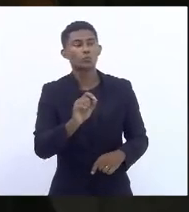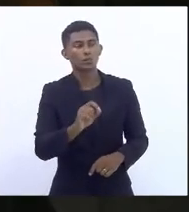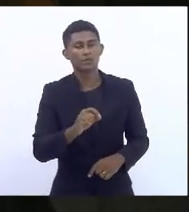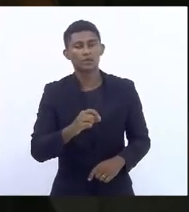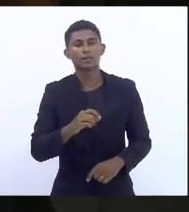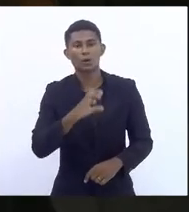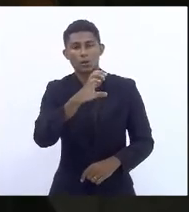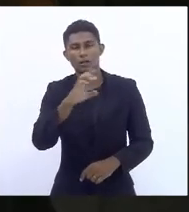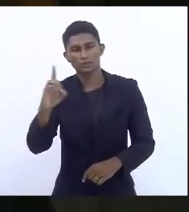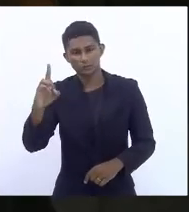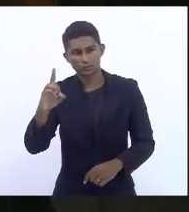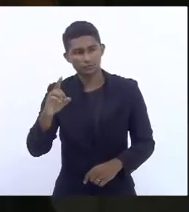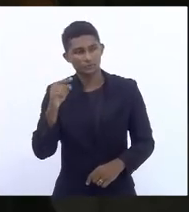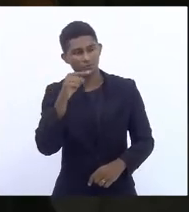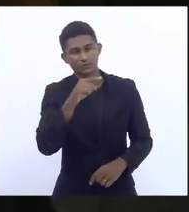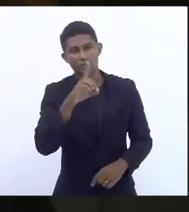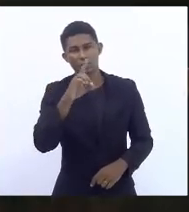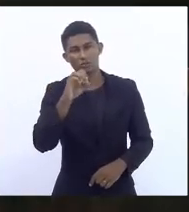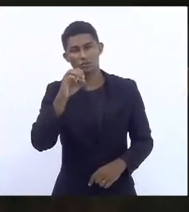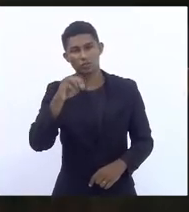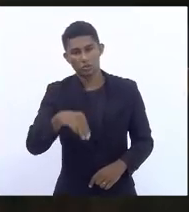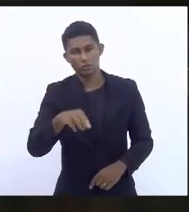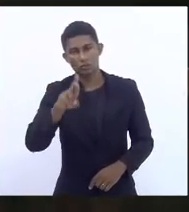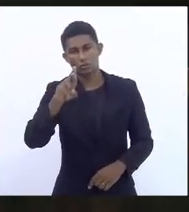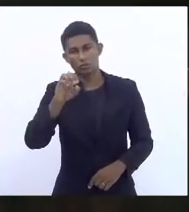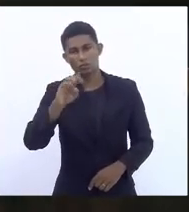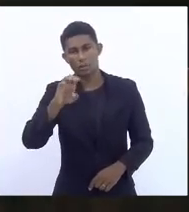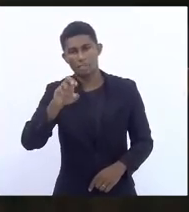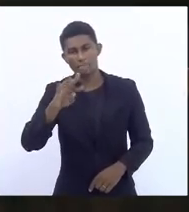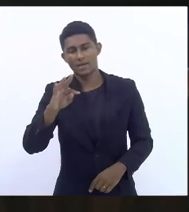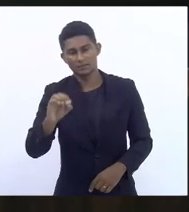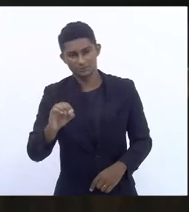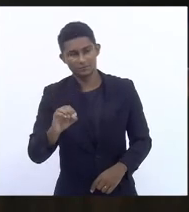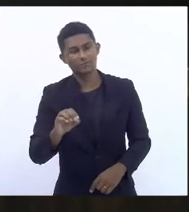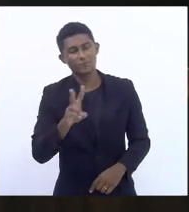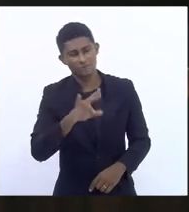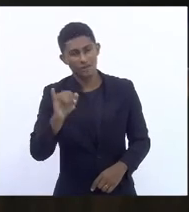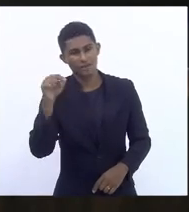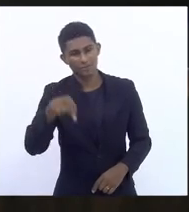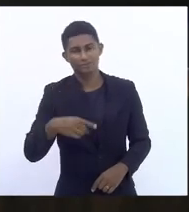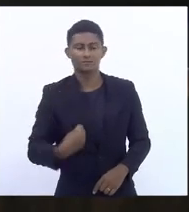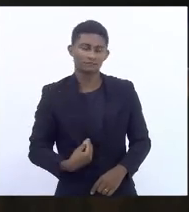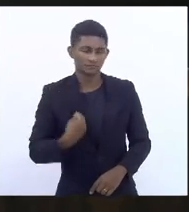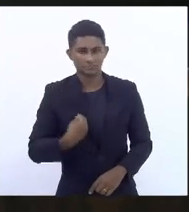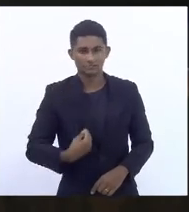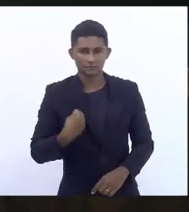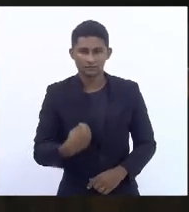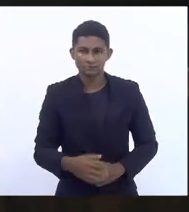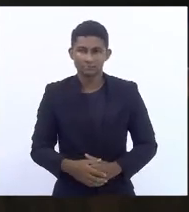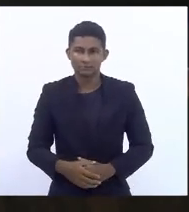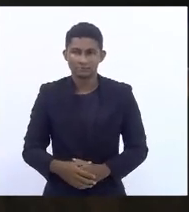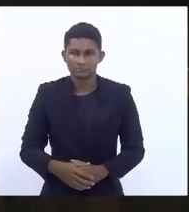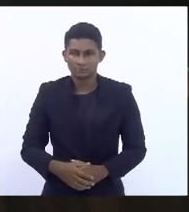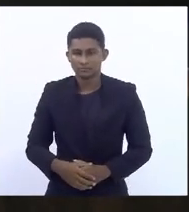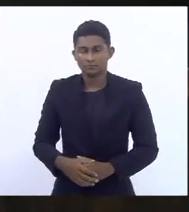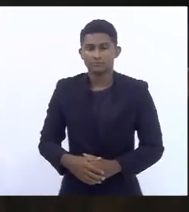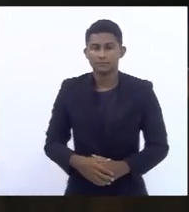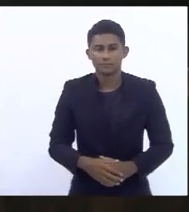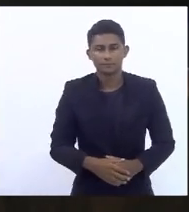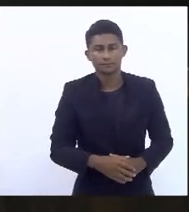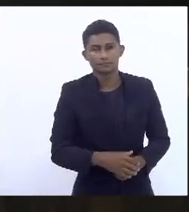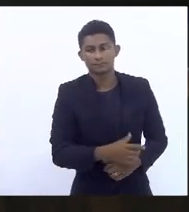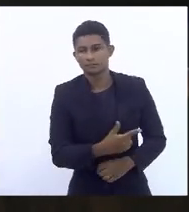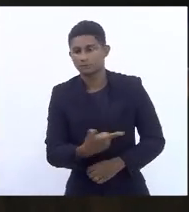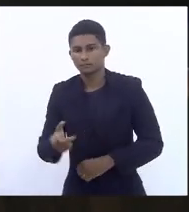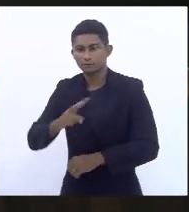Pastoral dos Políticos Católicos, que é o Dom Roberto. Dom Roberto, bispo de Campos. Nosso querido Dom Roberto, bispo de Campos. Próximo orador